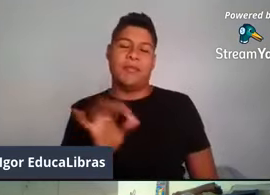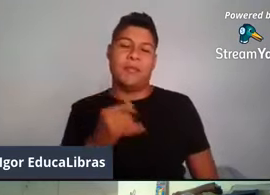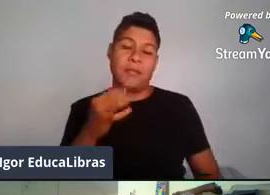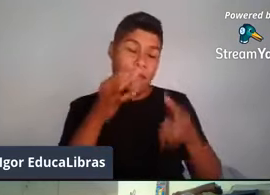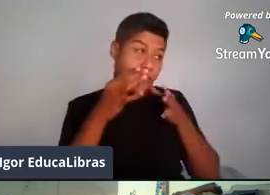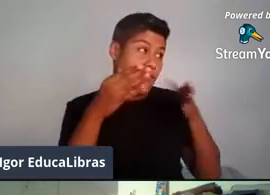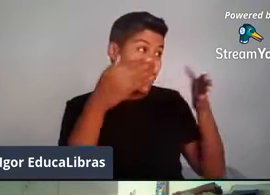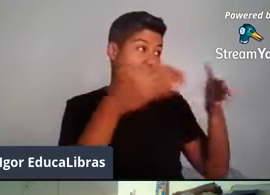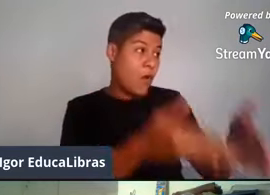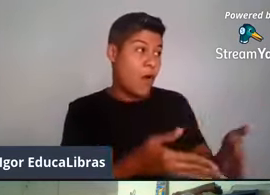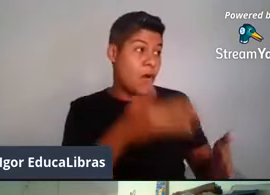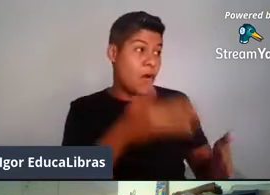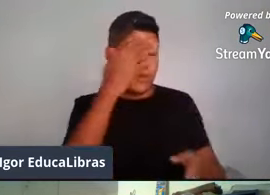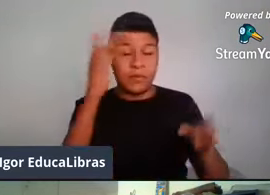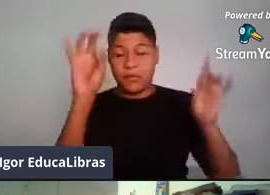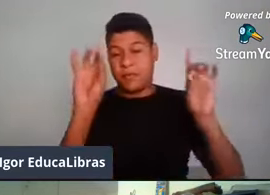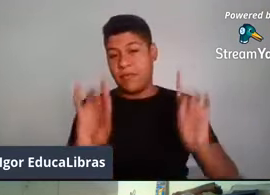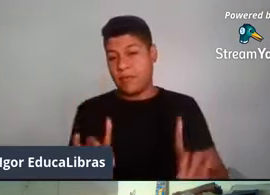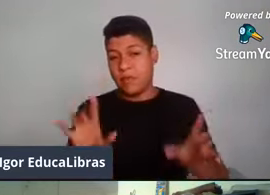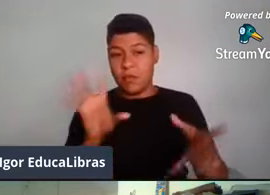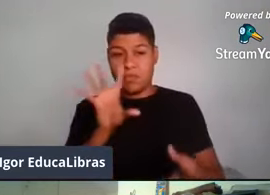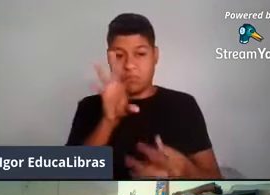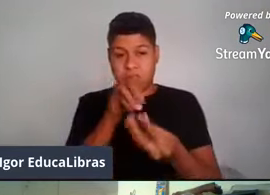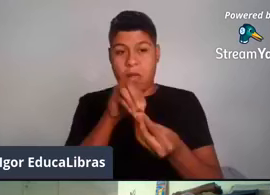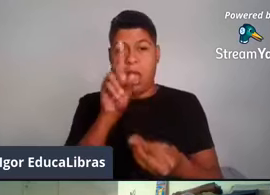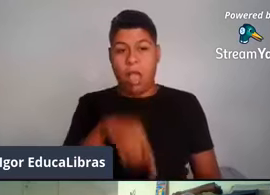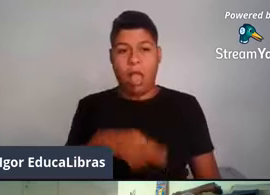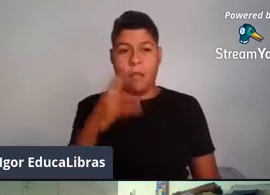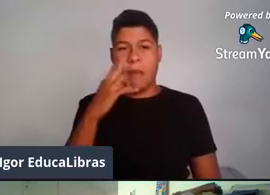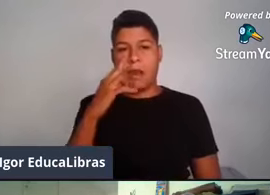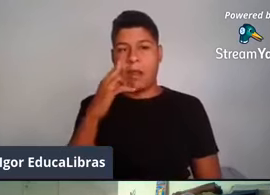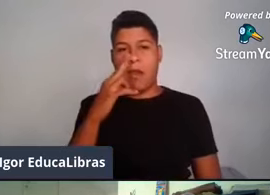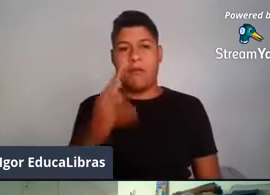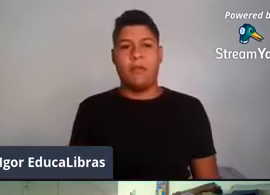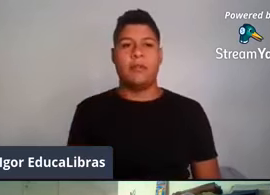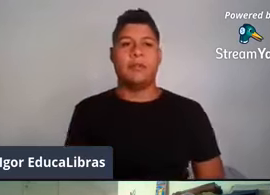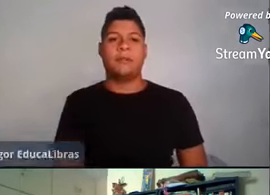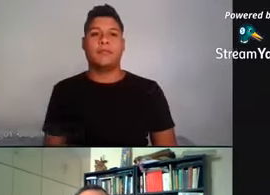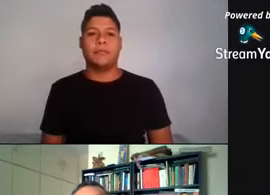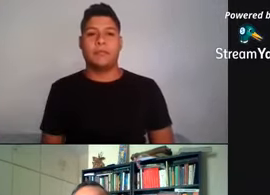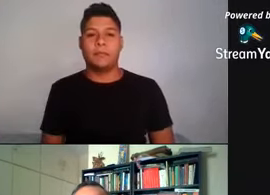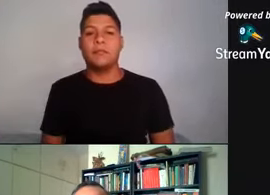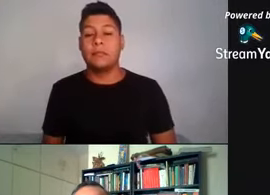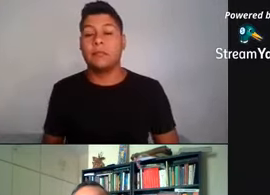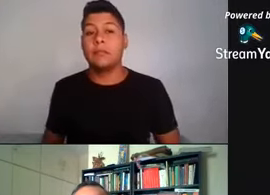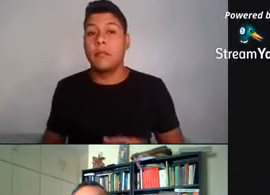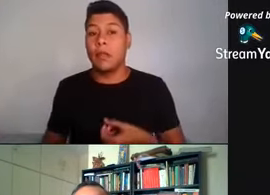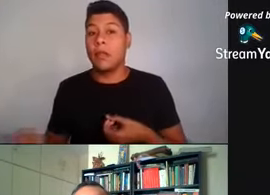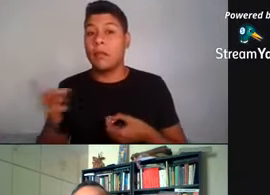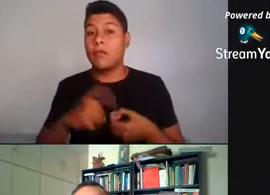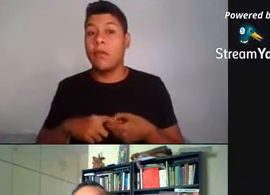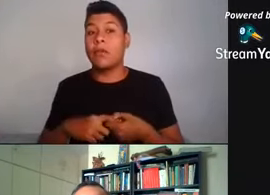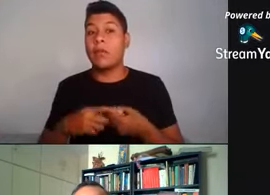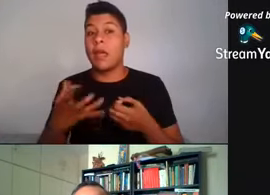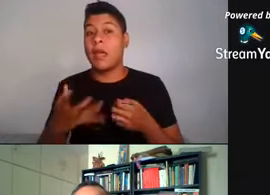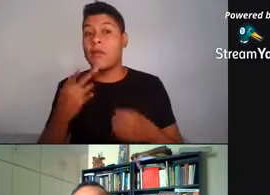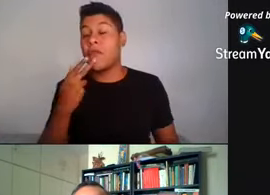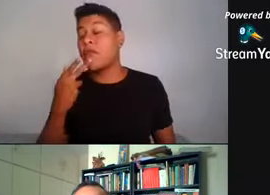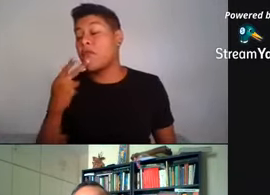né? De forma bem resumida, essa é a Marinalva. Muito bem, a gente volta a falar, porque eu quero falar bastante